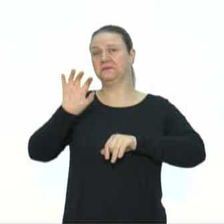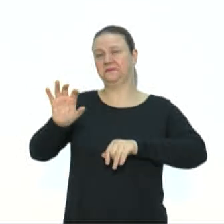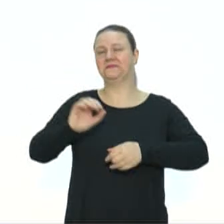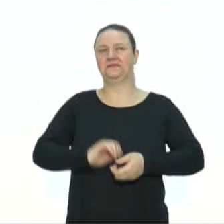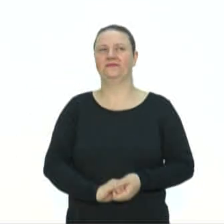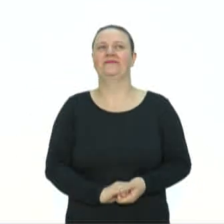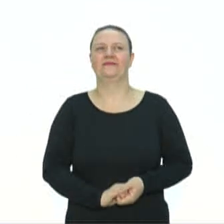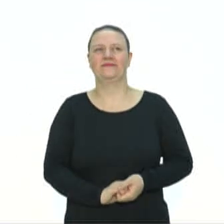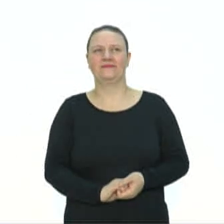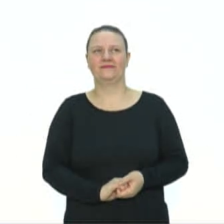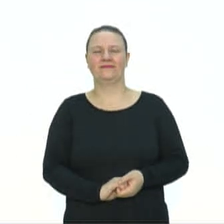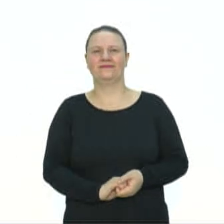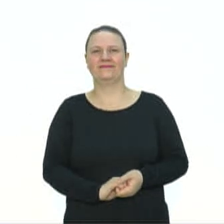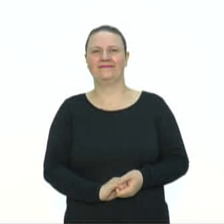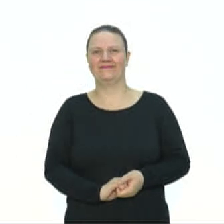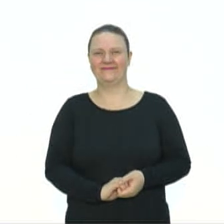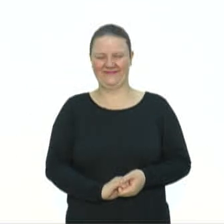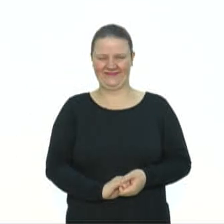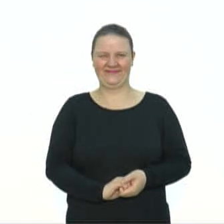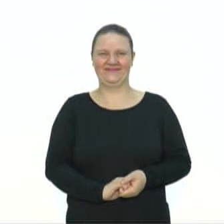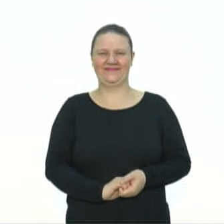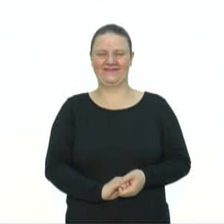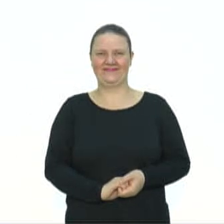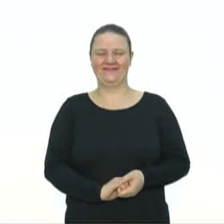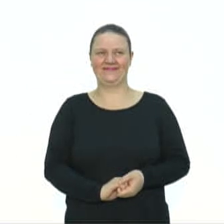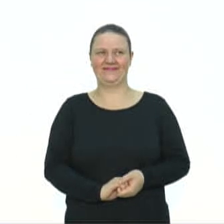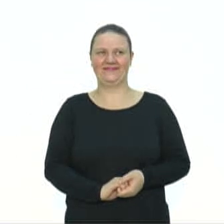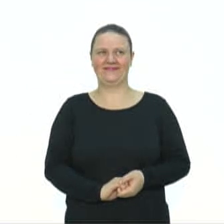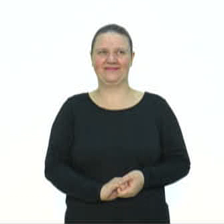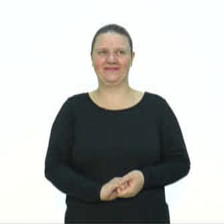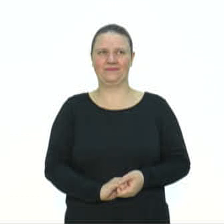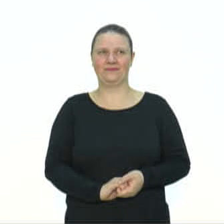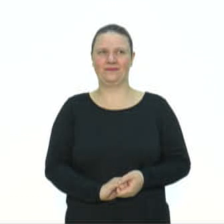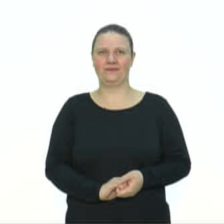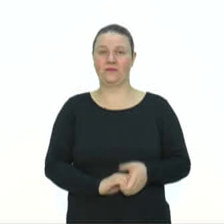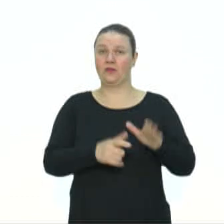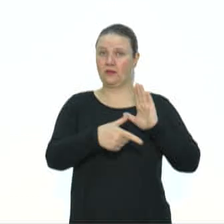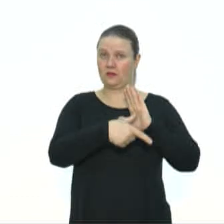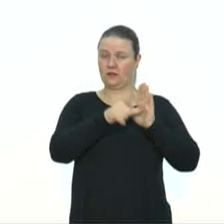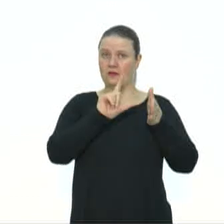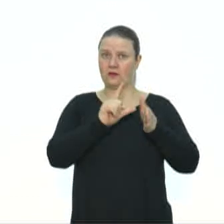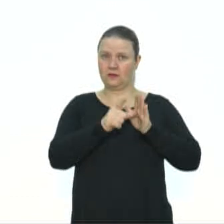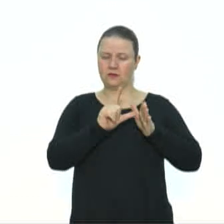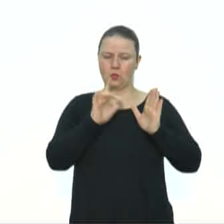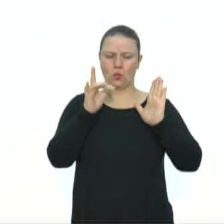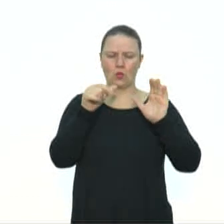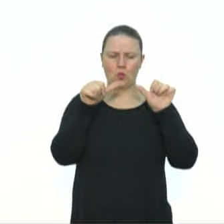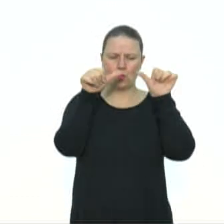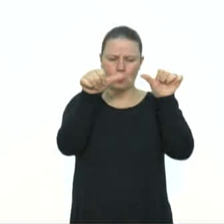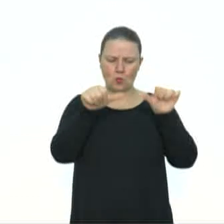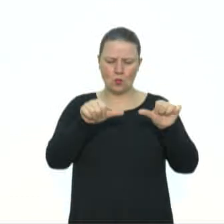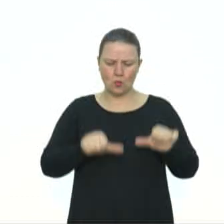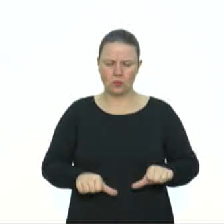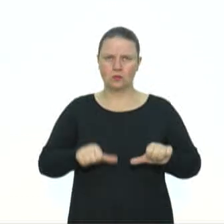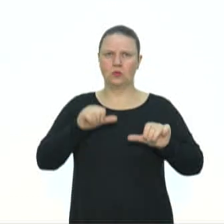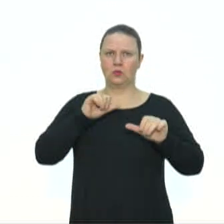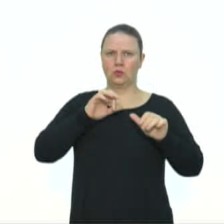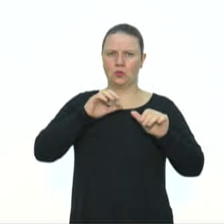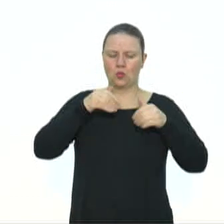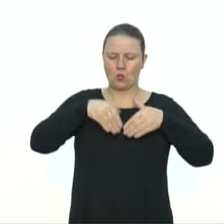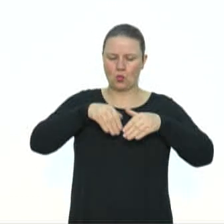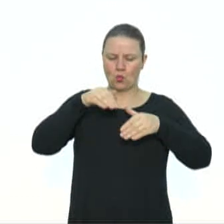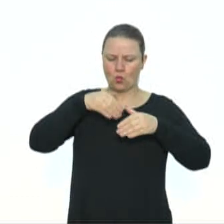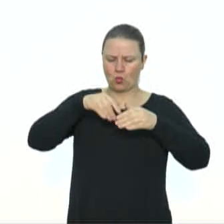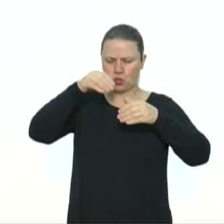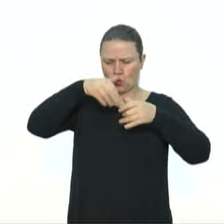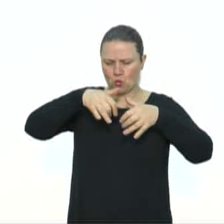isto. Antes, etiquetar era isto. Antes, guardar um arquivo